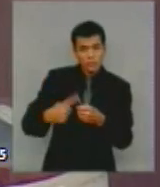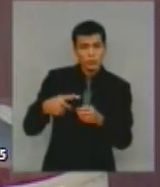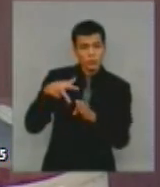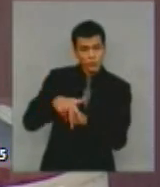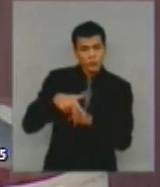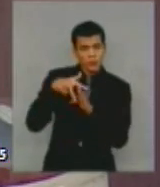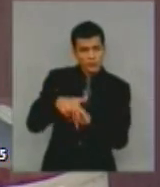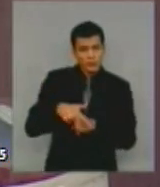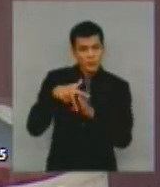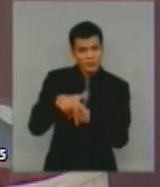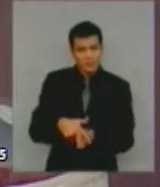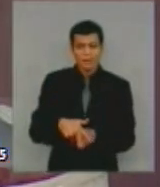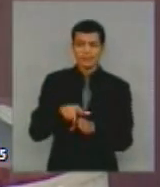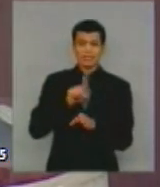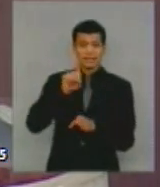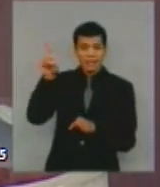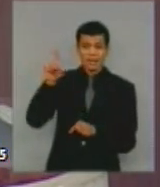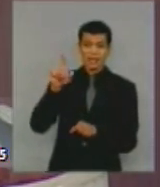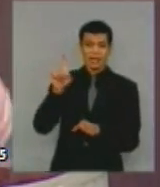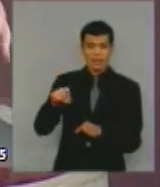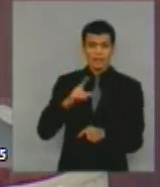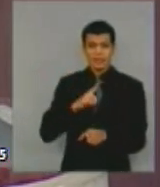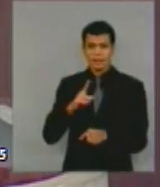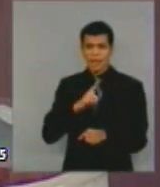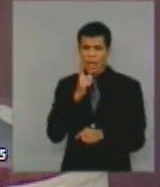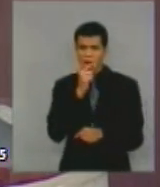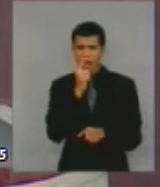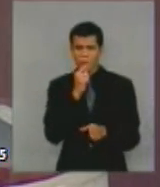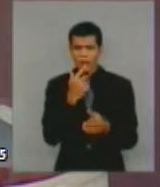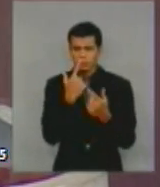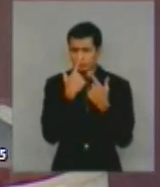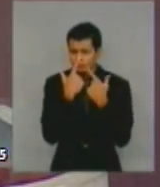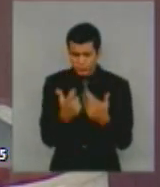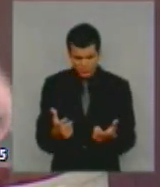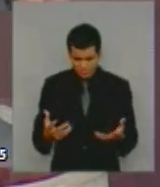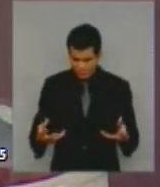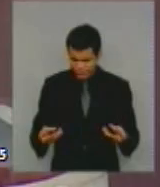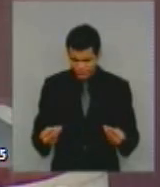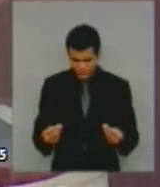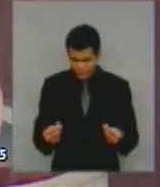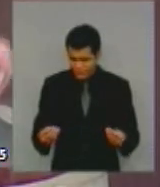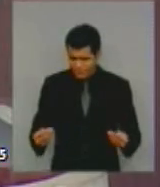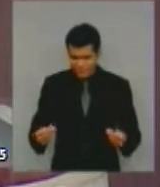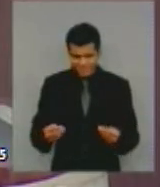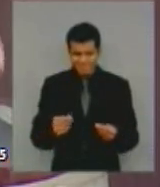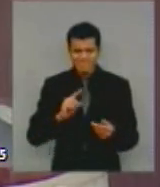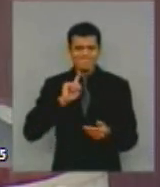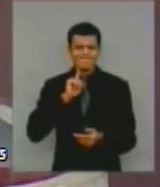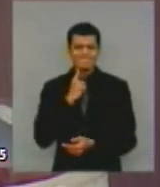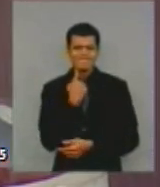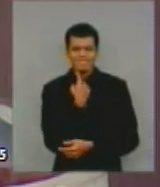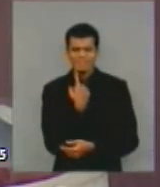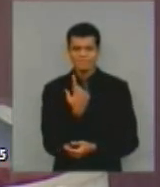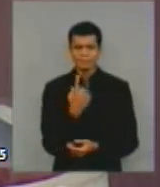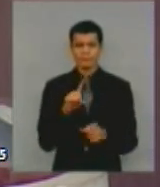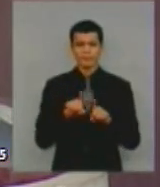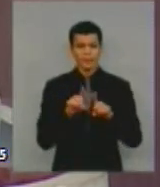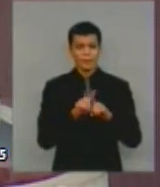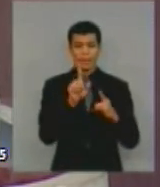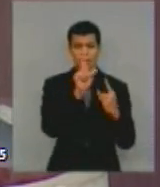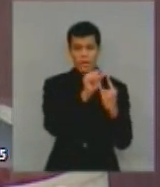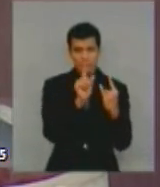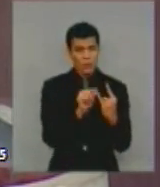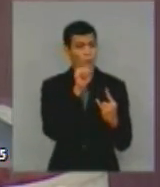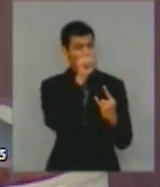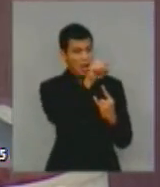Roberto Mesquita sabe isso, que está tomando água do Mici, a água está apodrecida. Lá em Tauá, do deputado Odilon, do deputado Aldir,